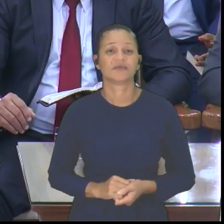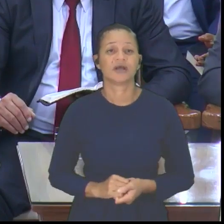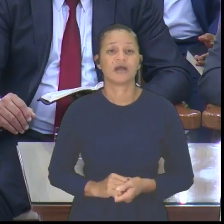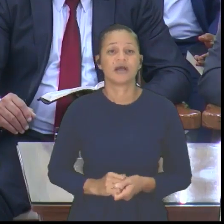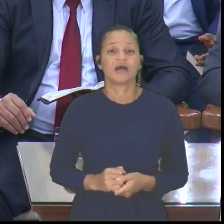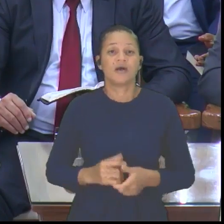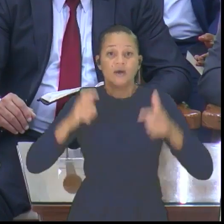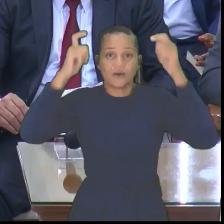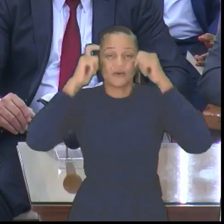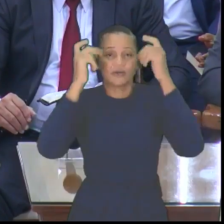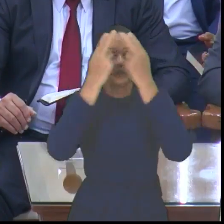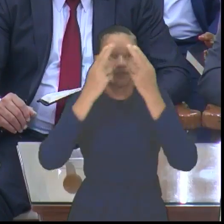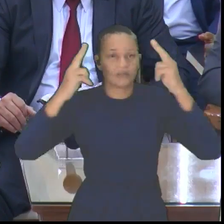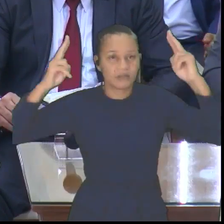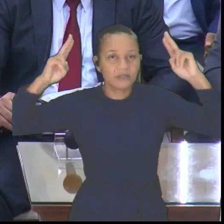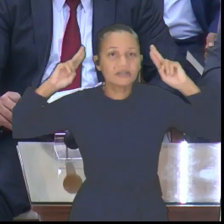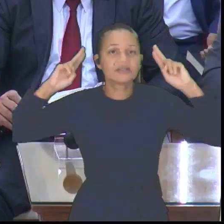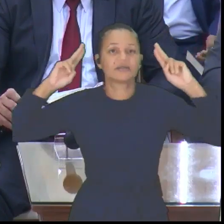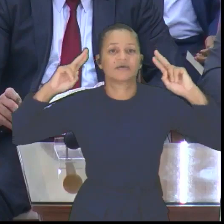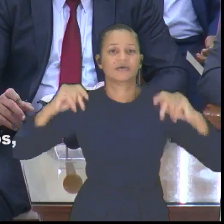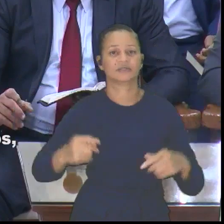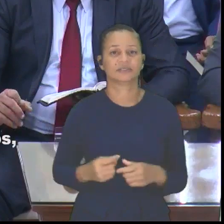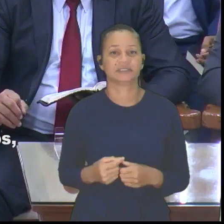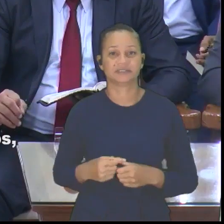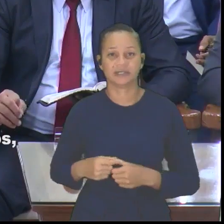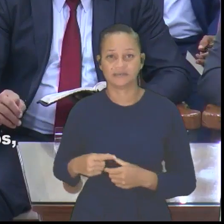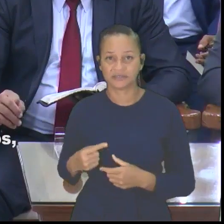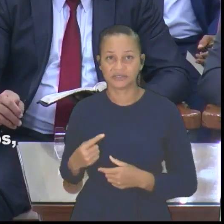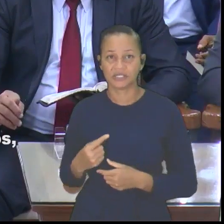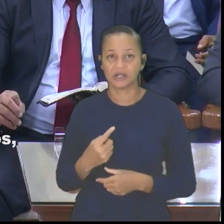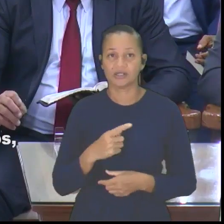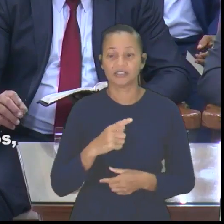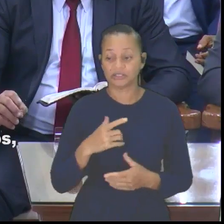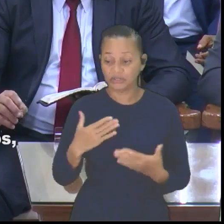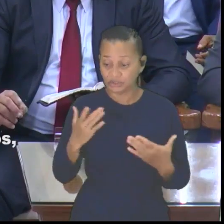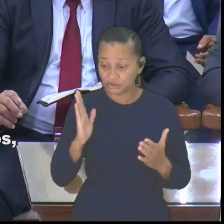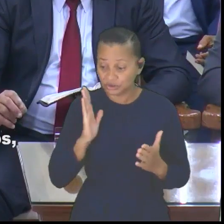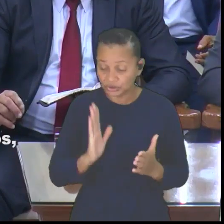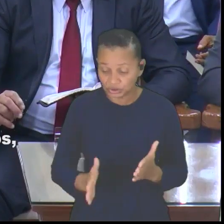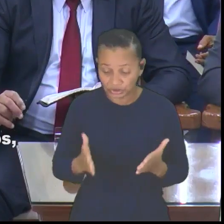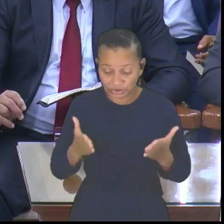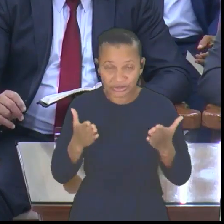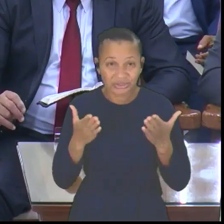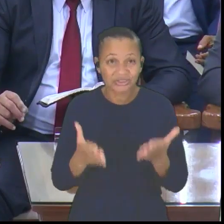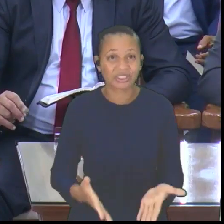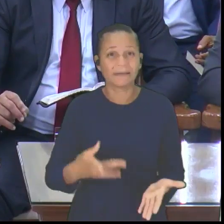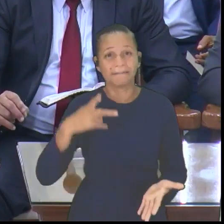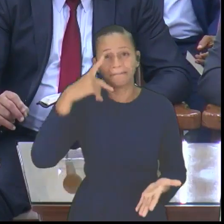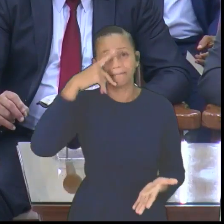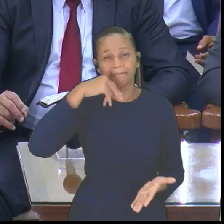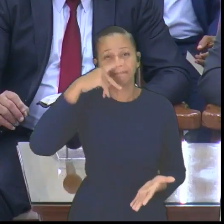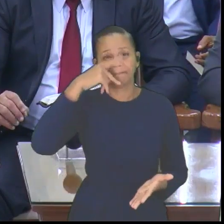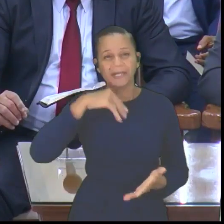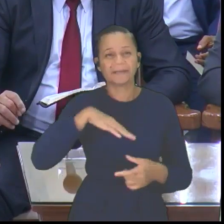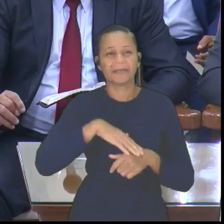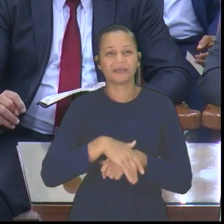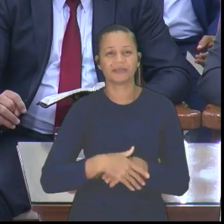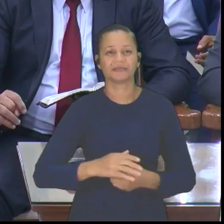Herodes estava para o fazer comparecer nessa mesma noite, ó irmão, nessa mesma noite,